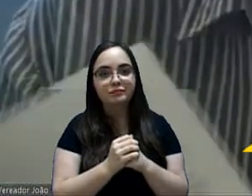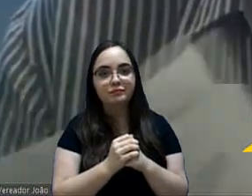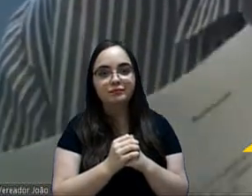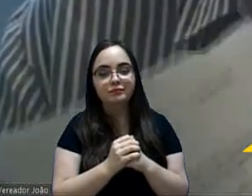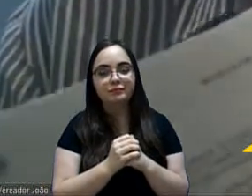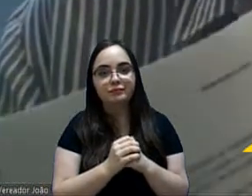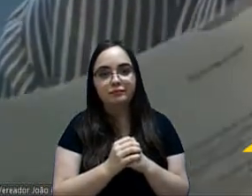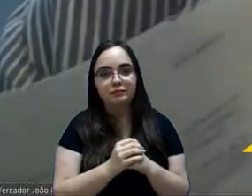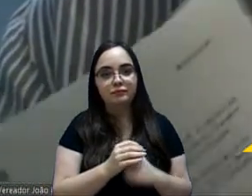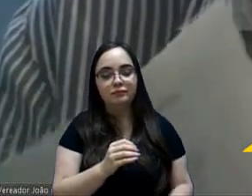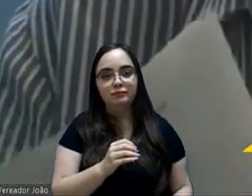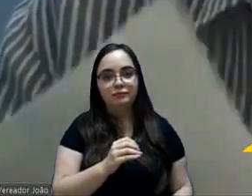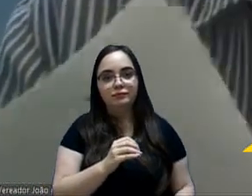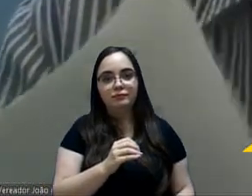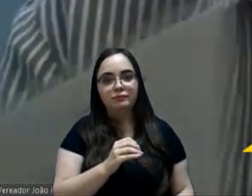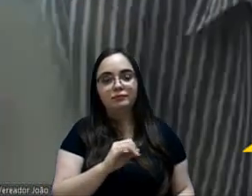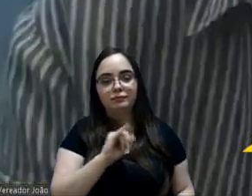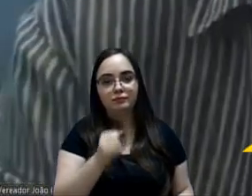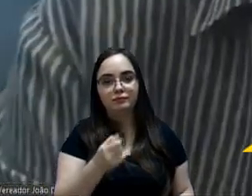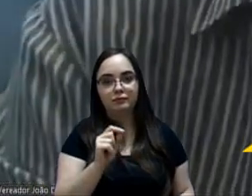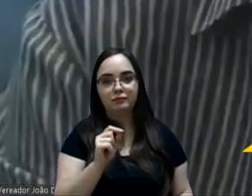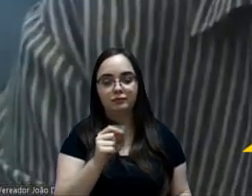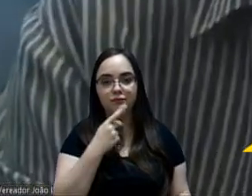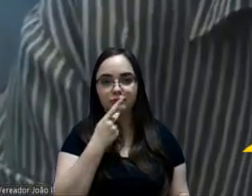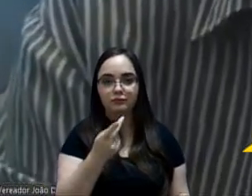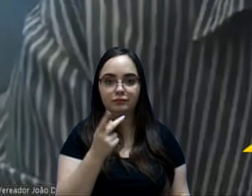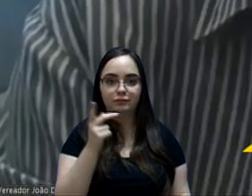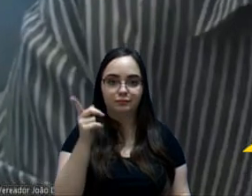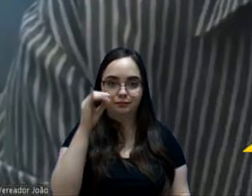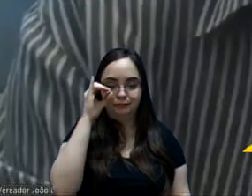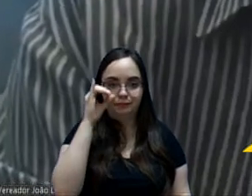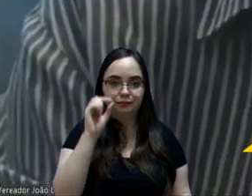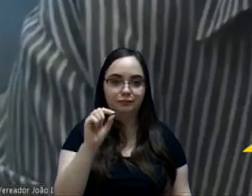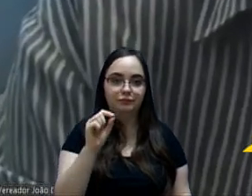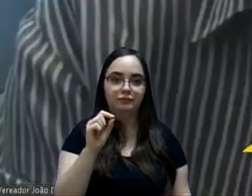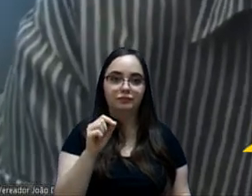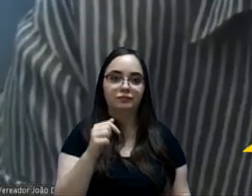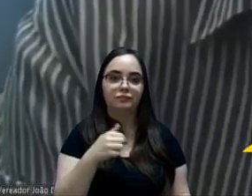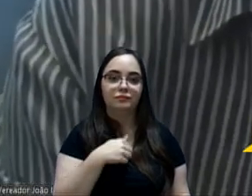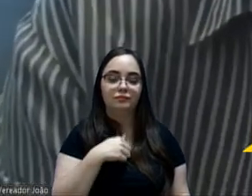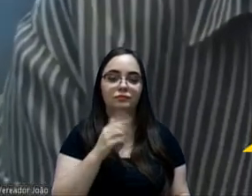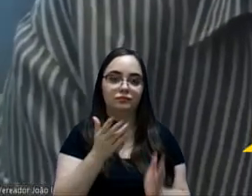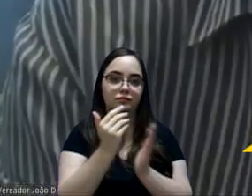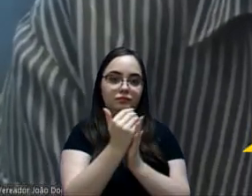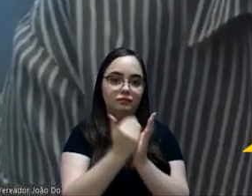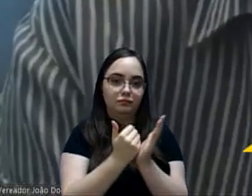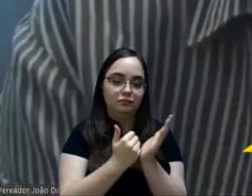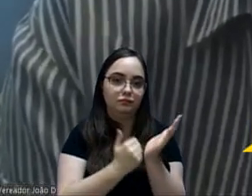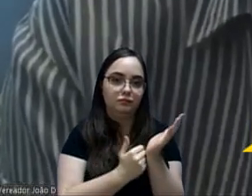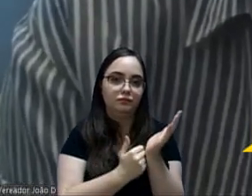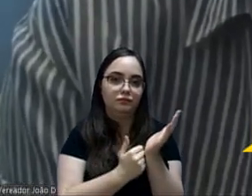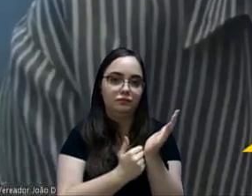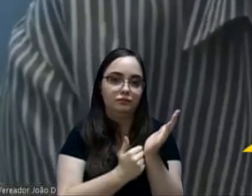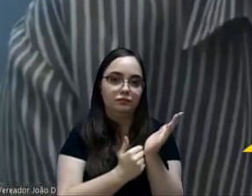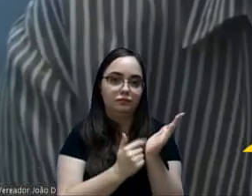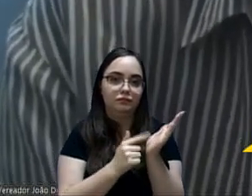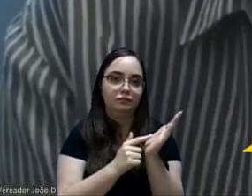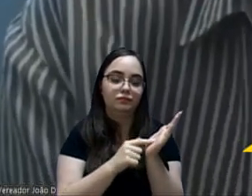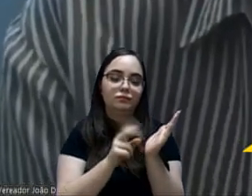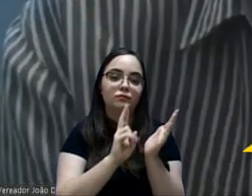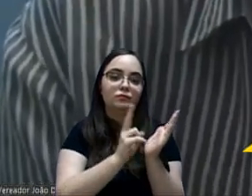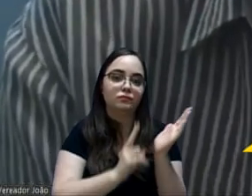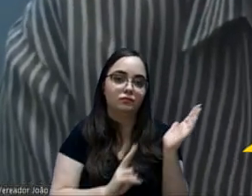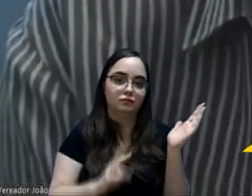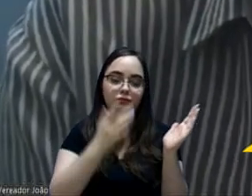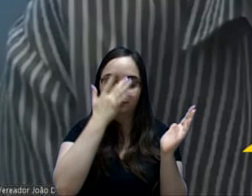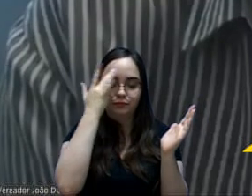aproveitar o ensejo, então, e dizer para a vereadora Yara que eu já estou com a lista aqui das pessoas